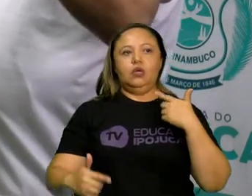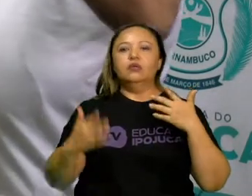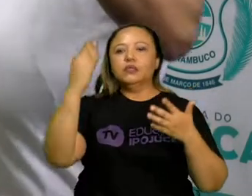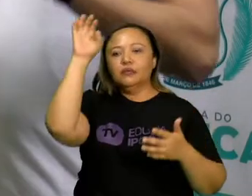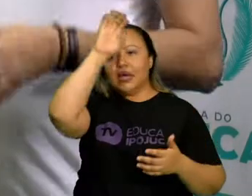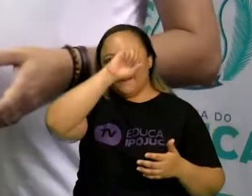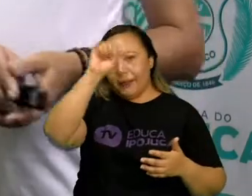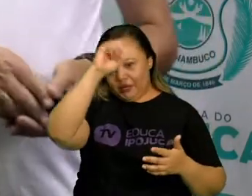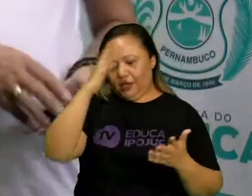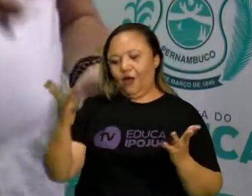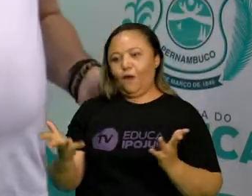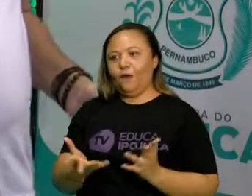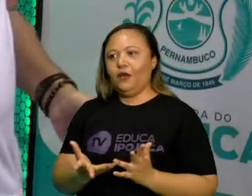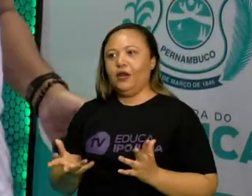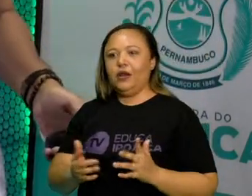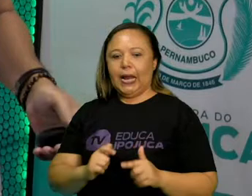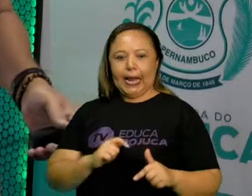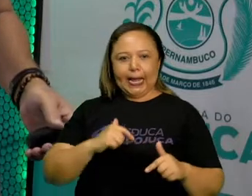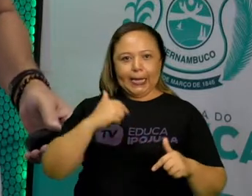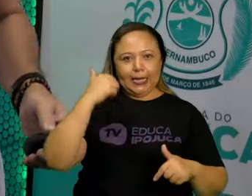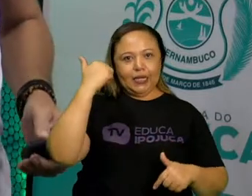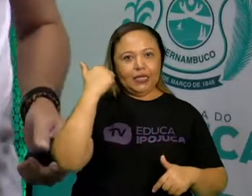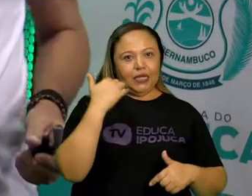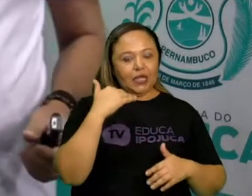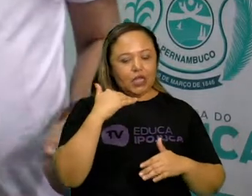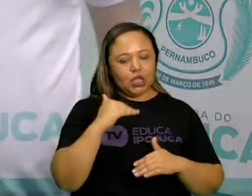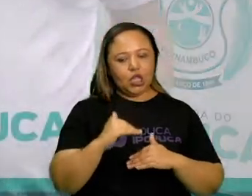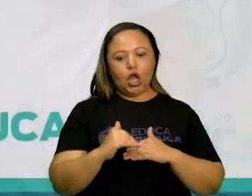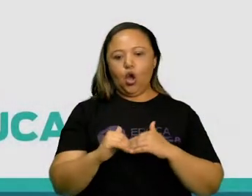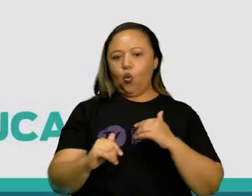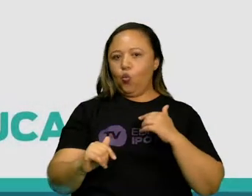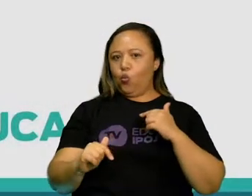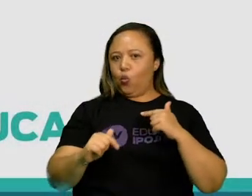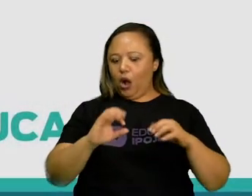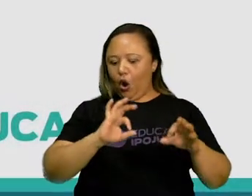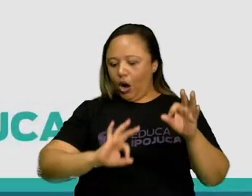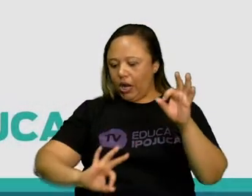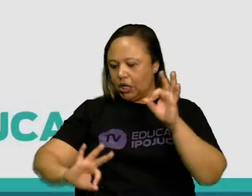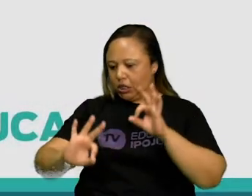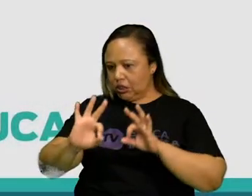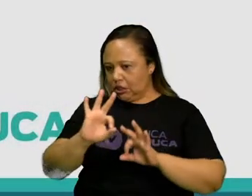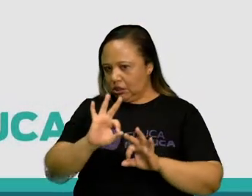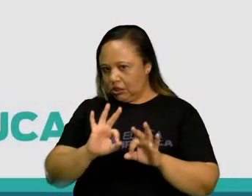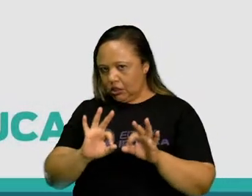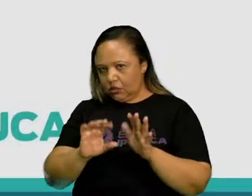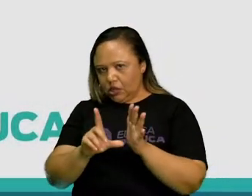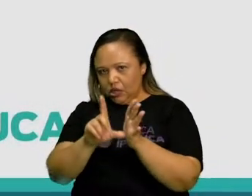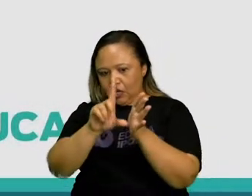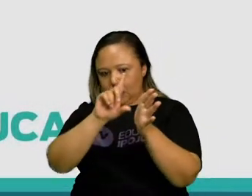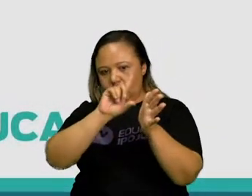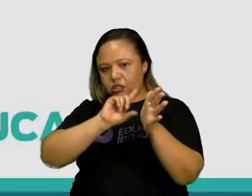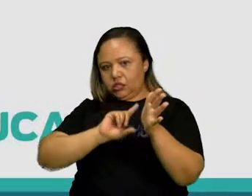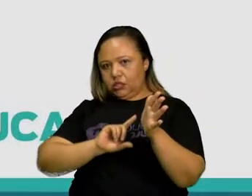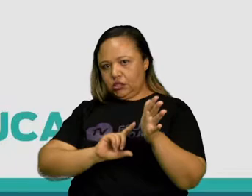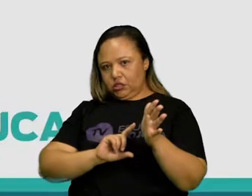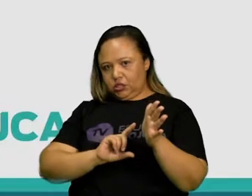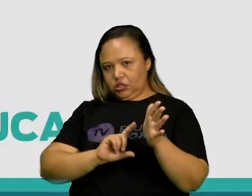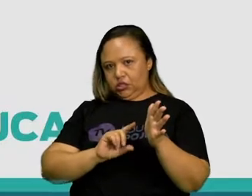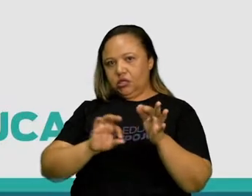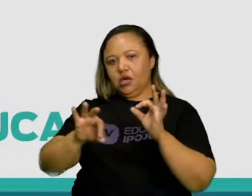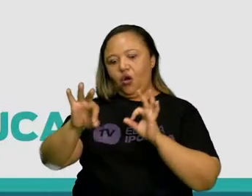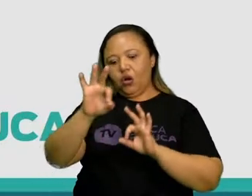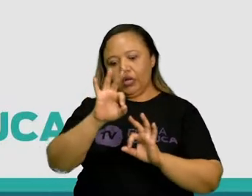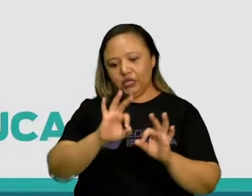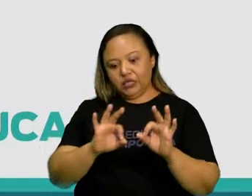você vai saber agora a produção ela tem três etapas importantíssimas a pré-produção a produção